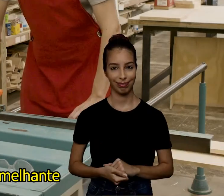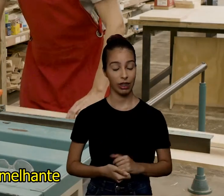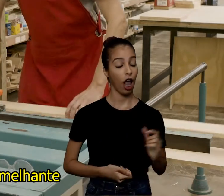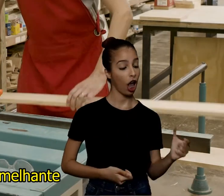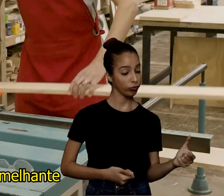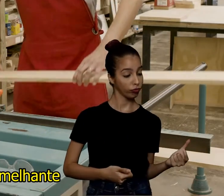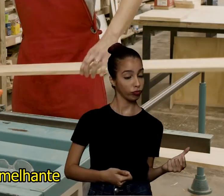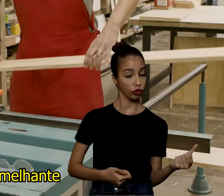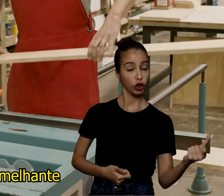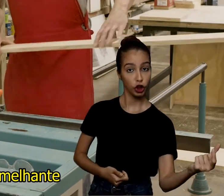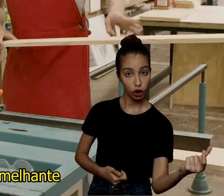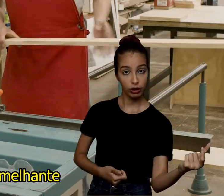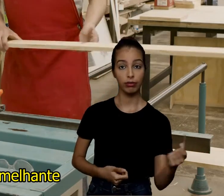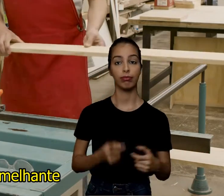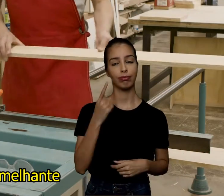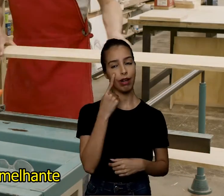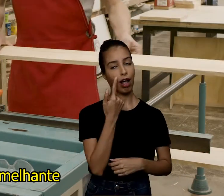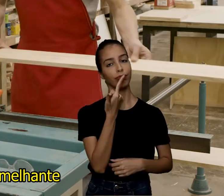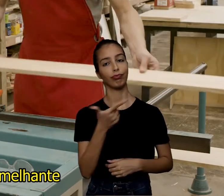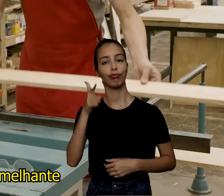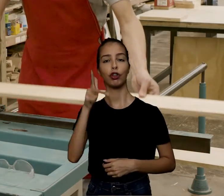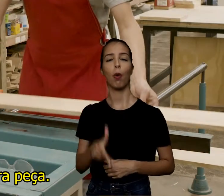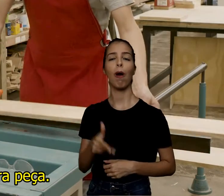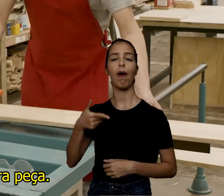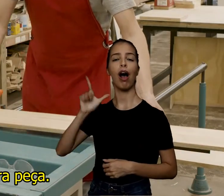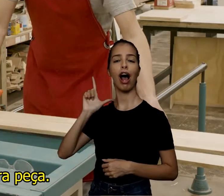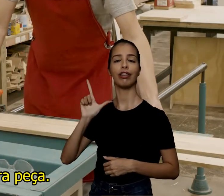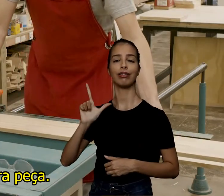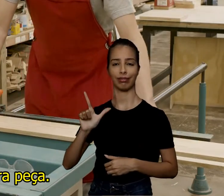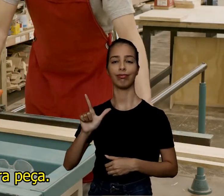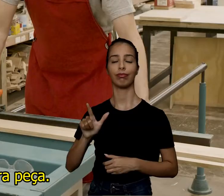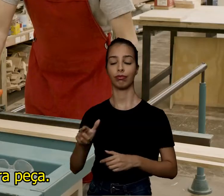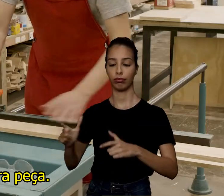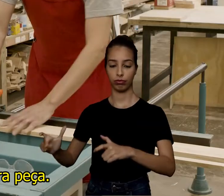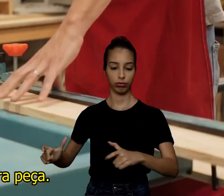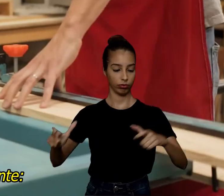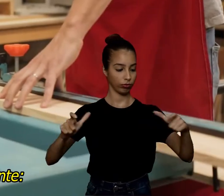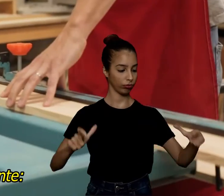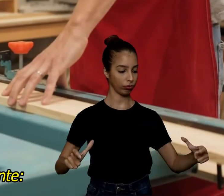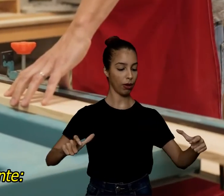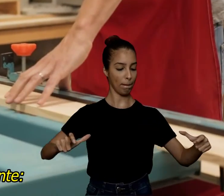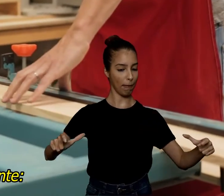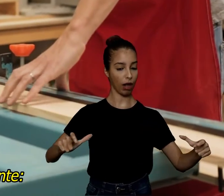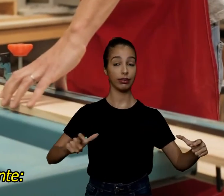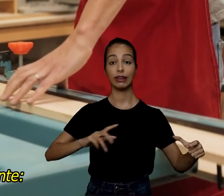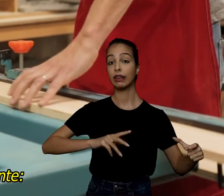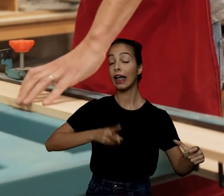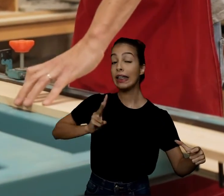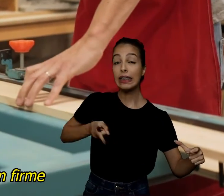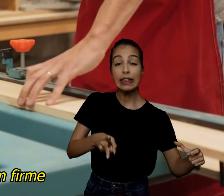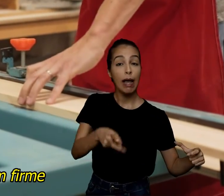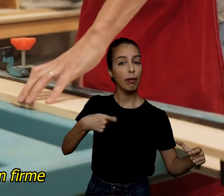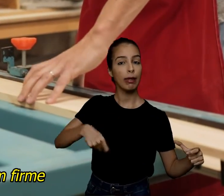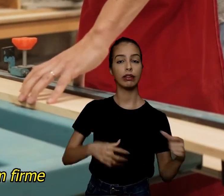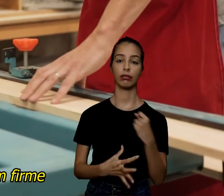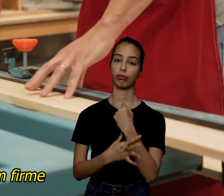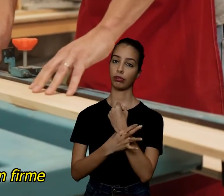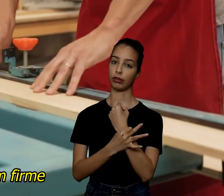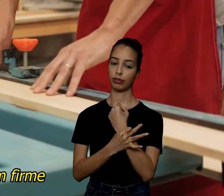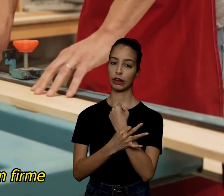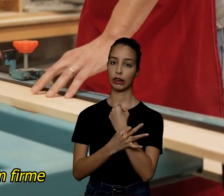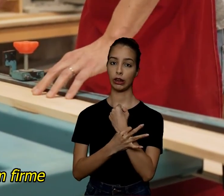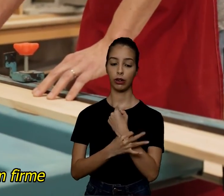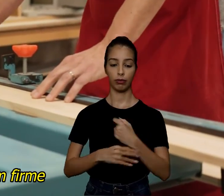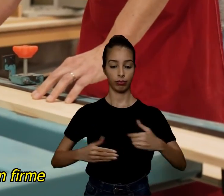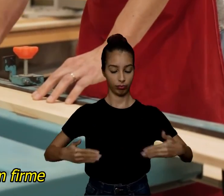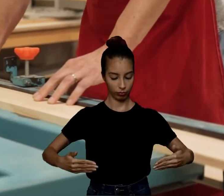e vou fazer o processo semelhante ao que eu fiz com a outra peça. Outra coisa importante, sempre deixar